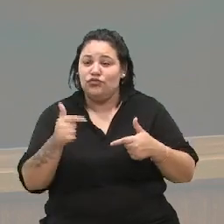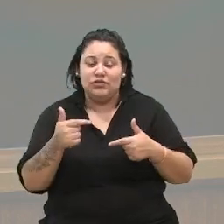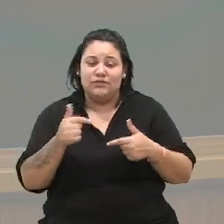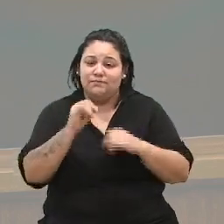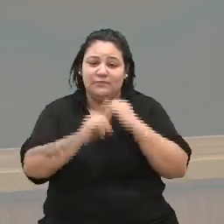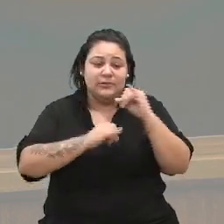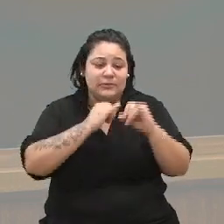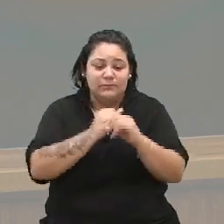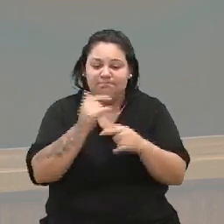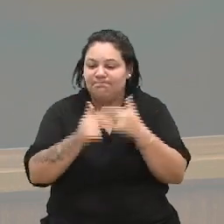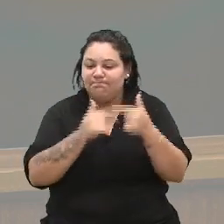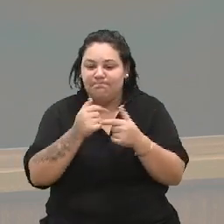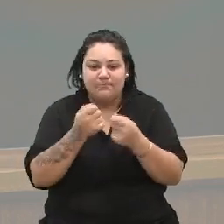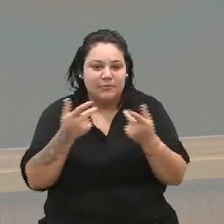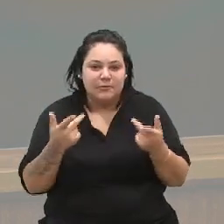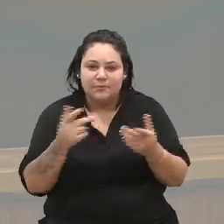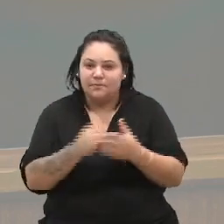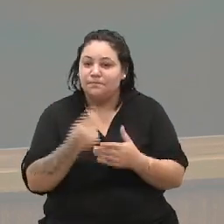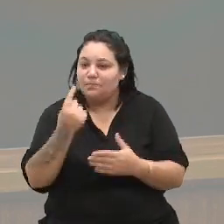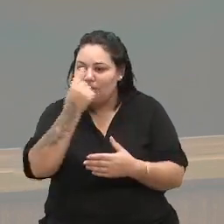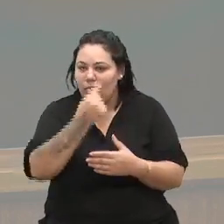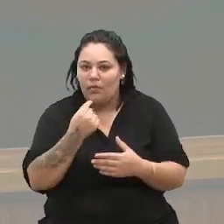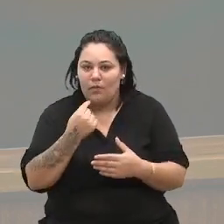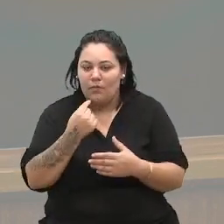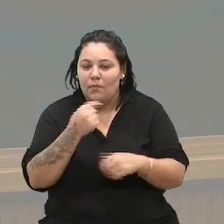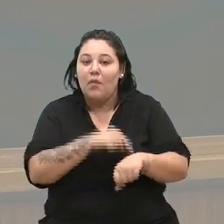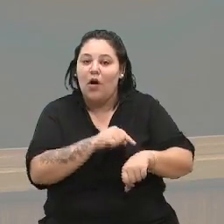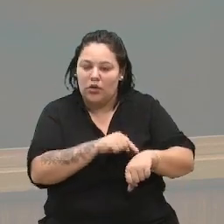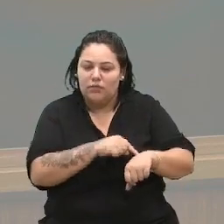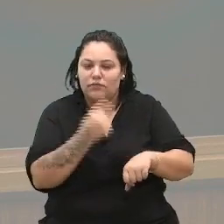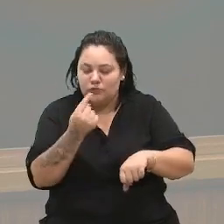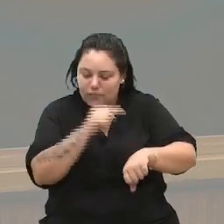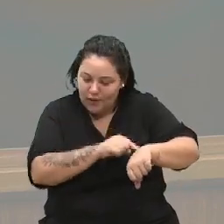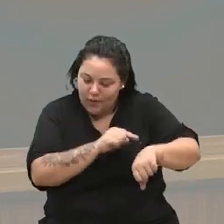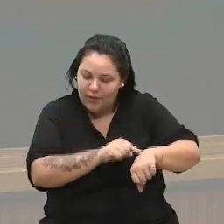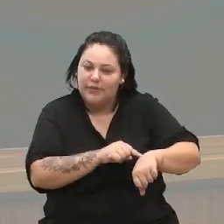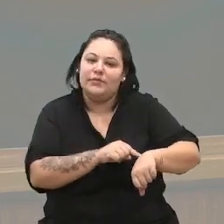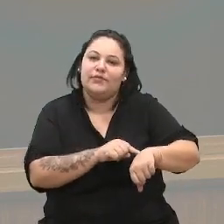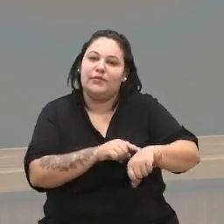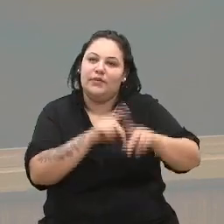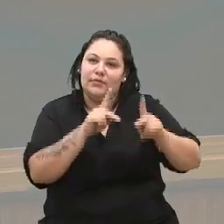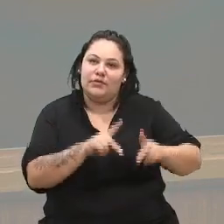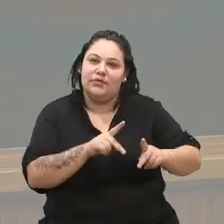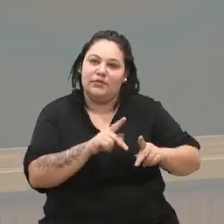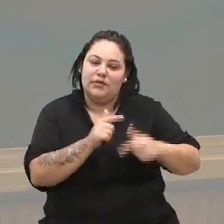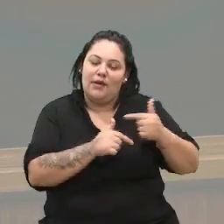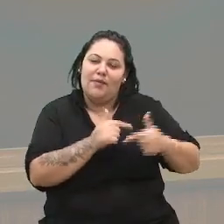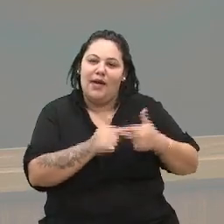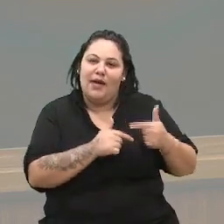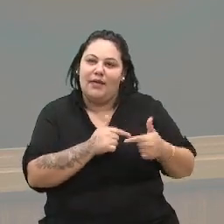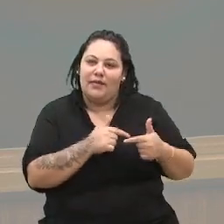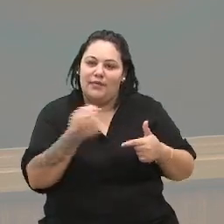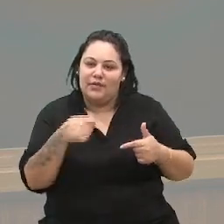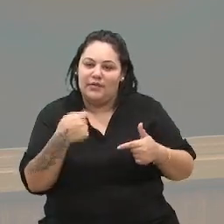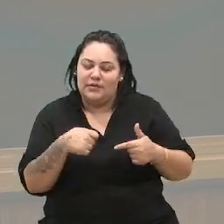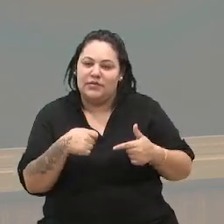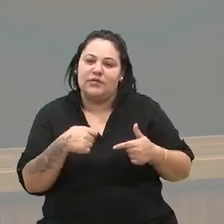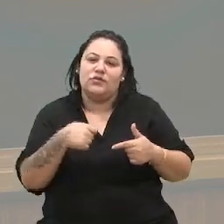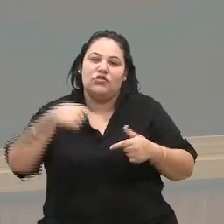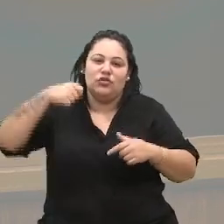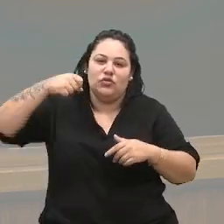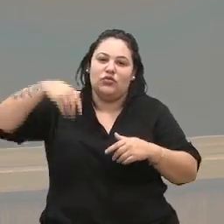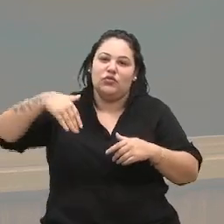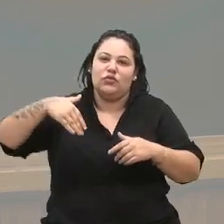enfim. Questão de 1 hora, alguém que trabalhe precisa de luz, além da questão da alimentação,